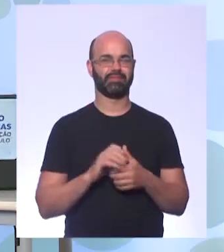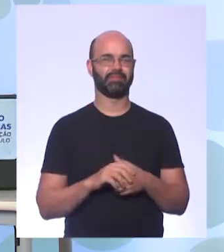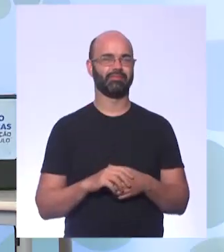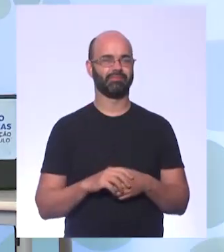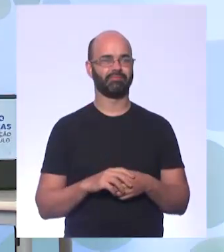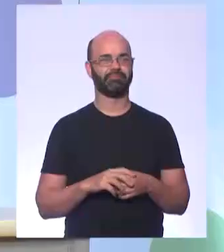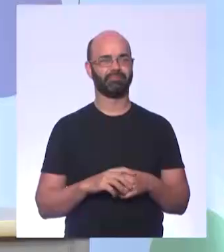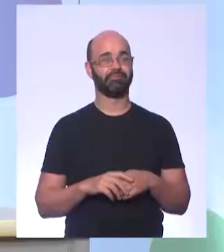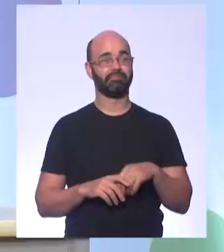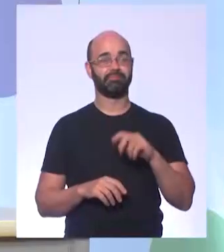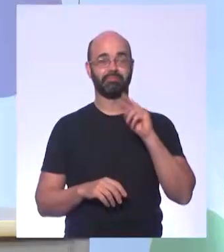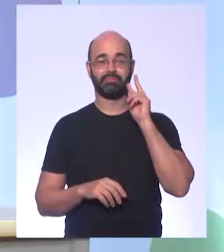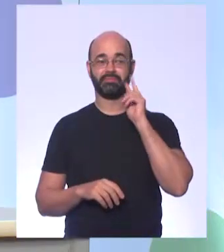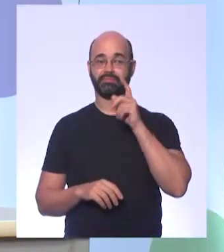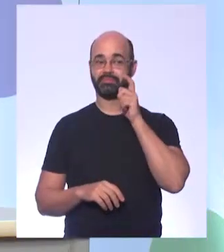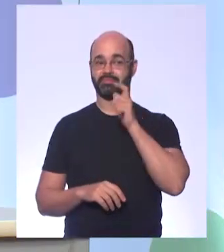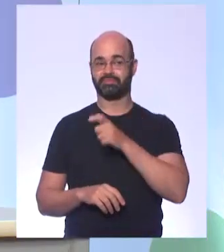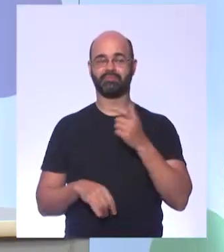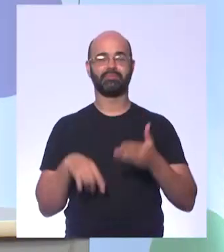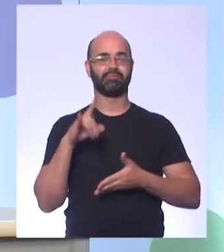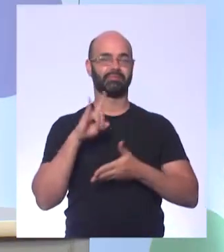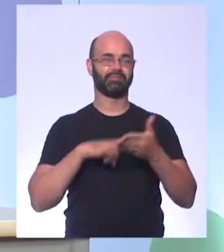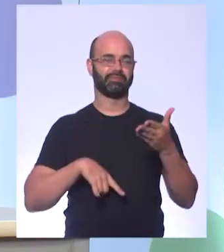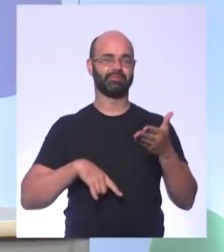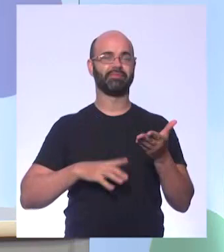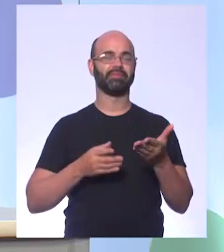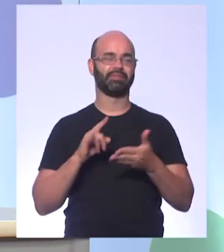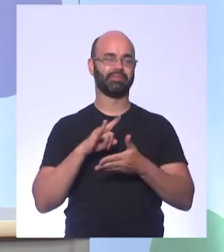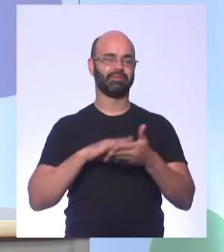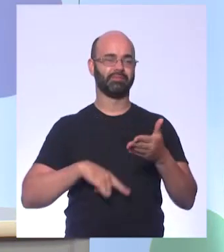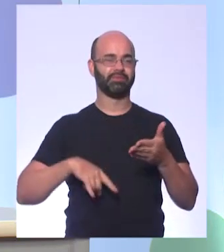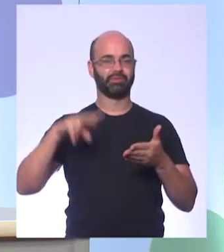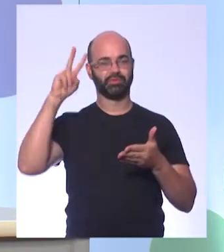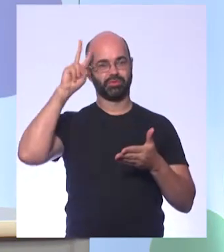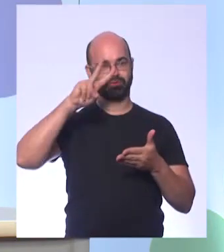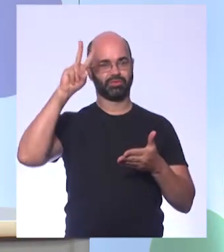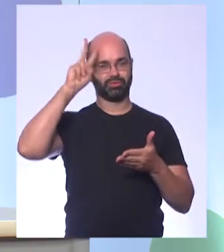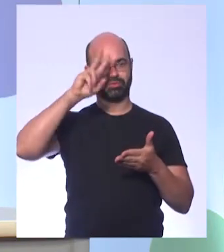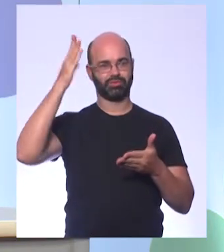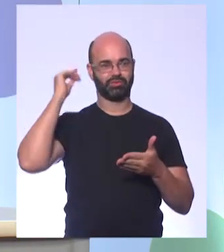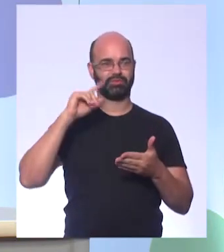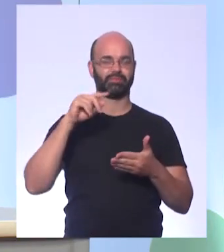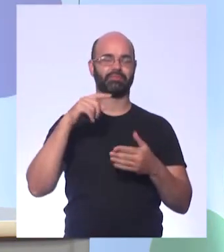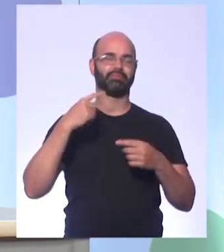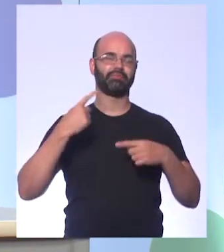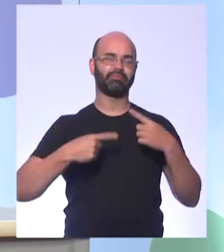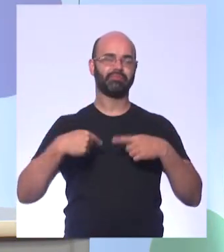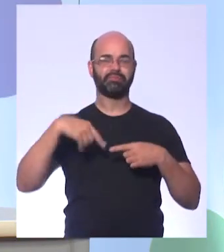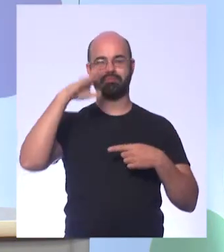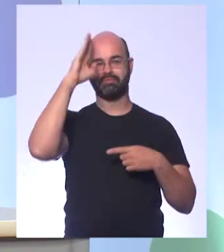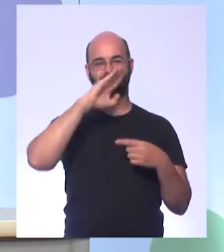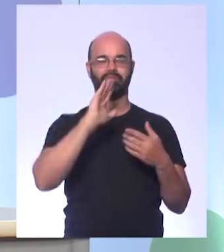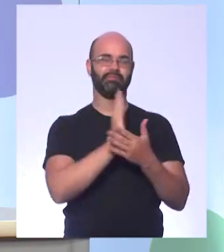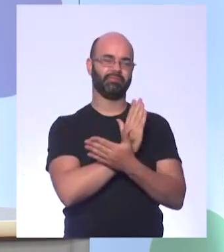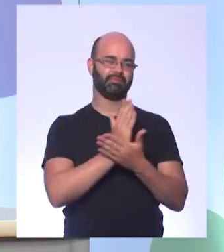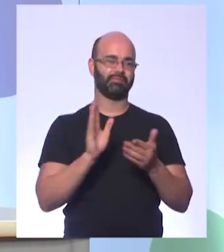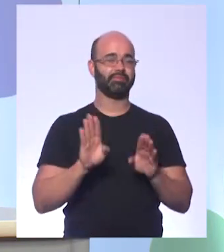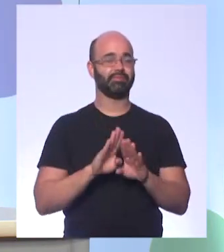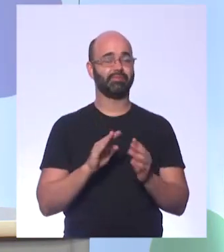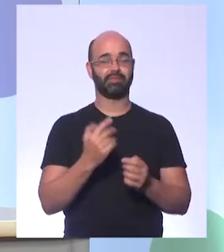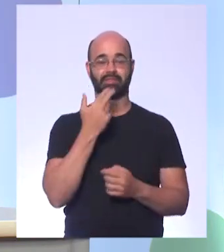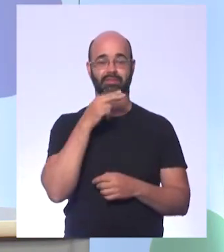também. É interessante, é um documento histórico, né, não só da divisão política do Brasil imperial, mas também da própria